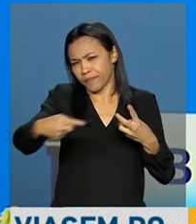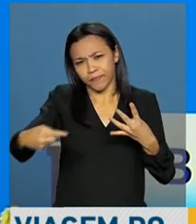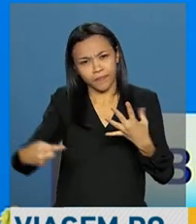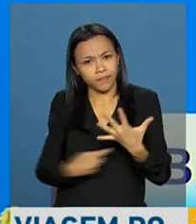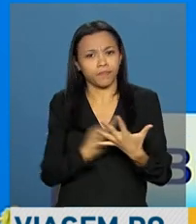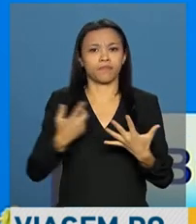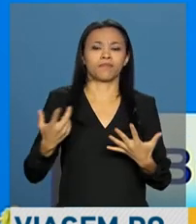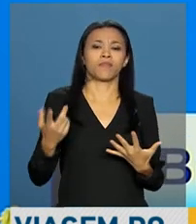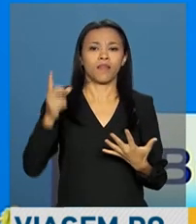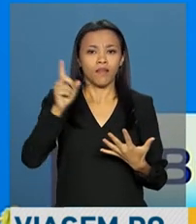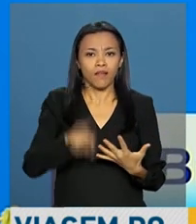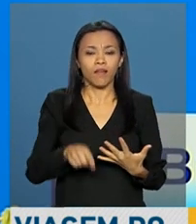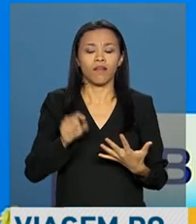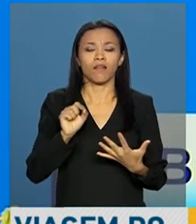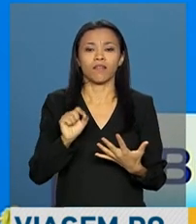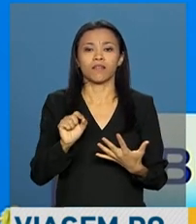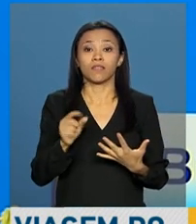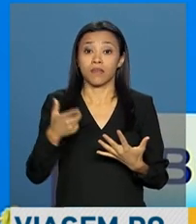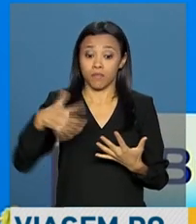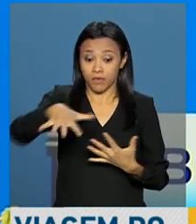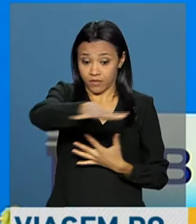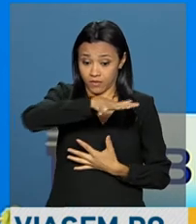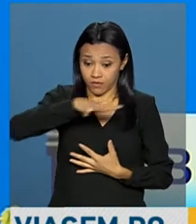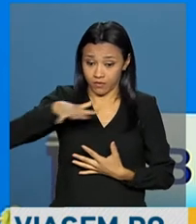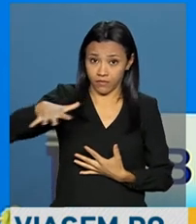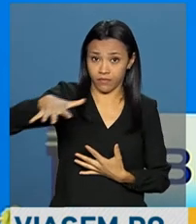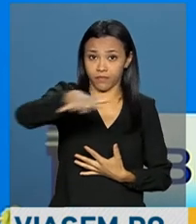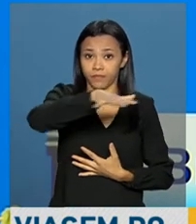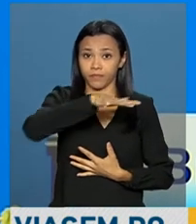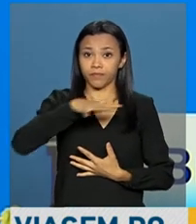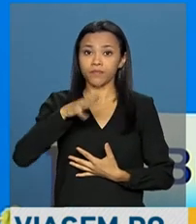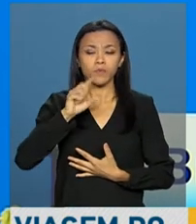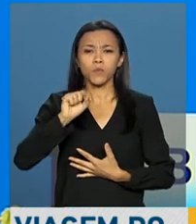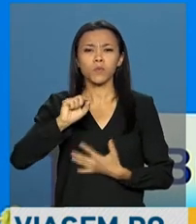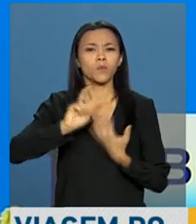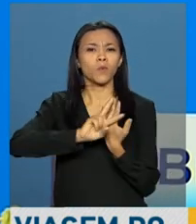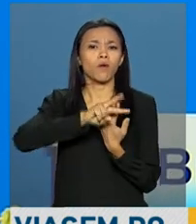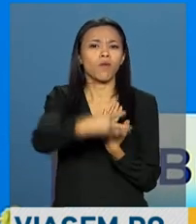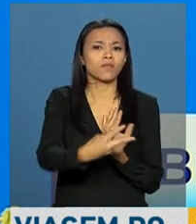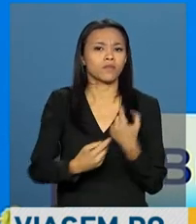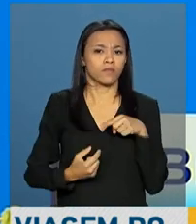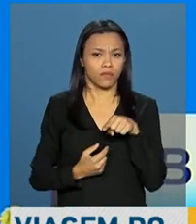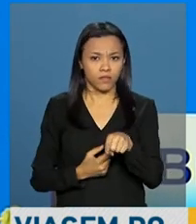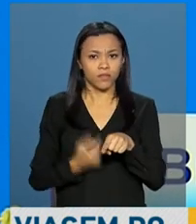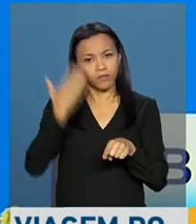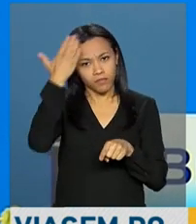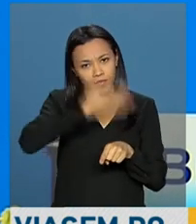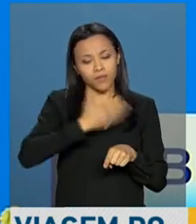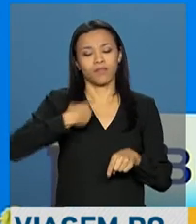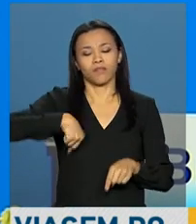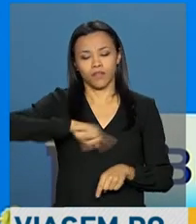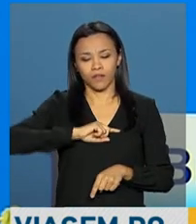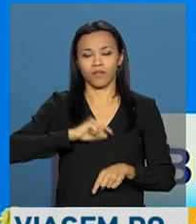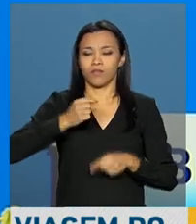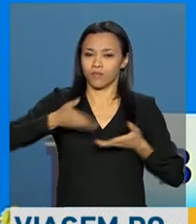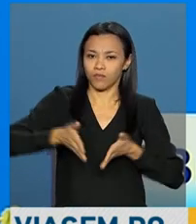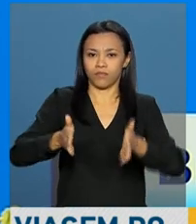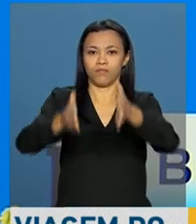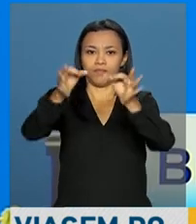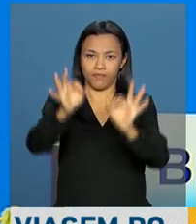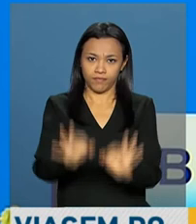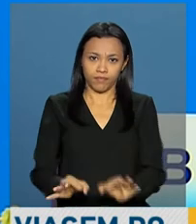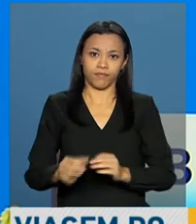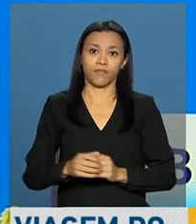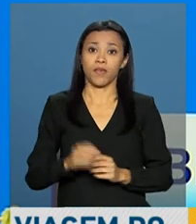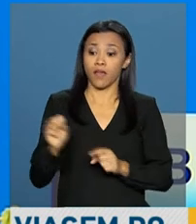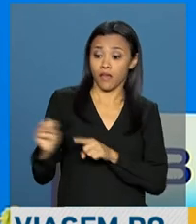ativos relativos a esses setores. Os resultados mostram que estamos no rumo certo. A